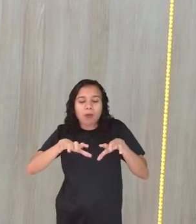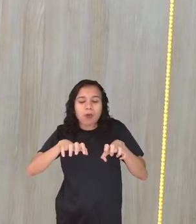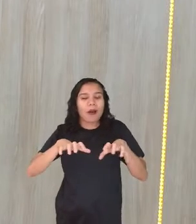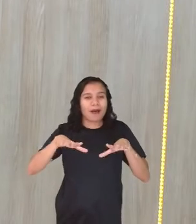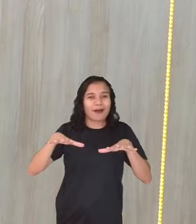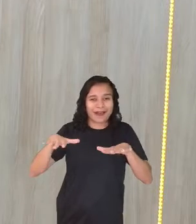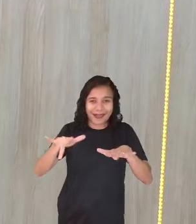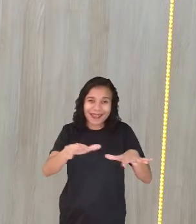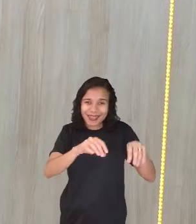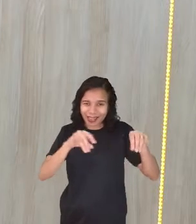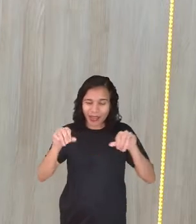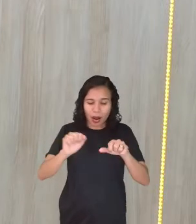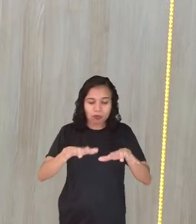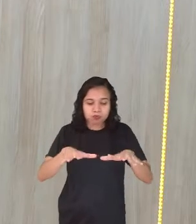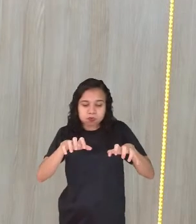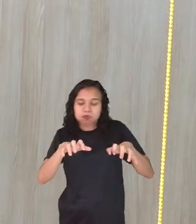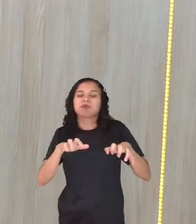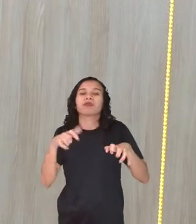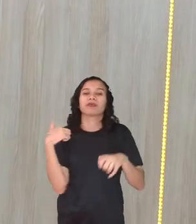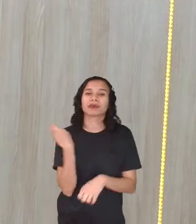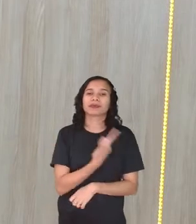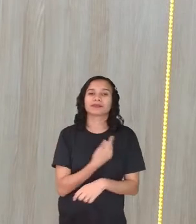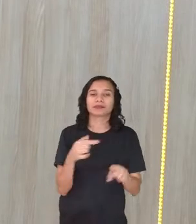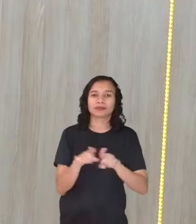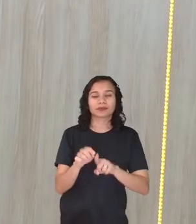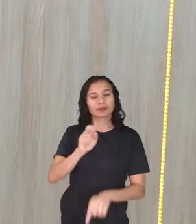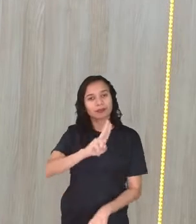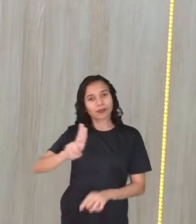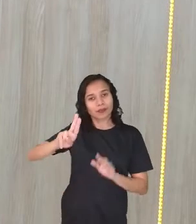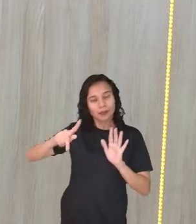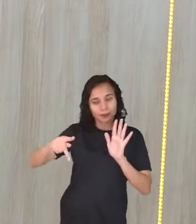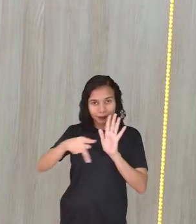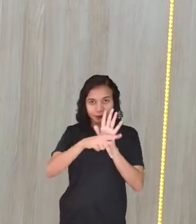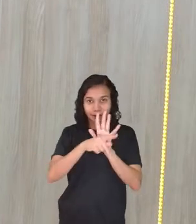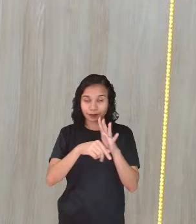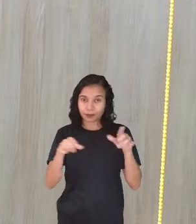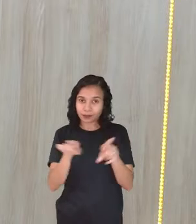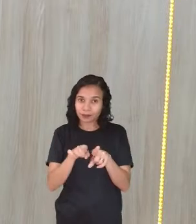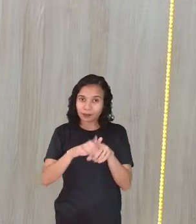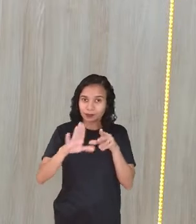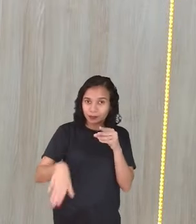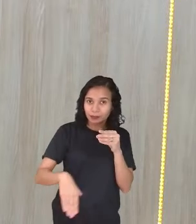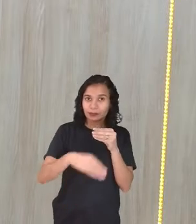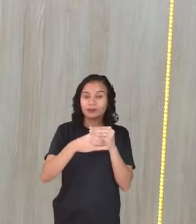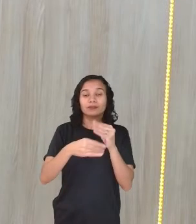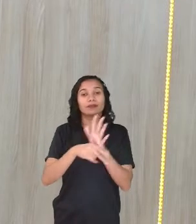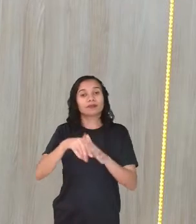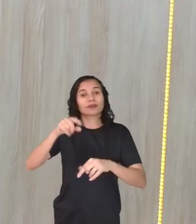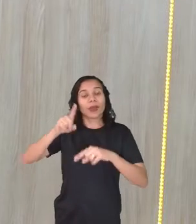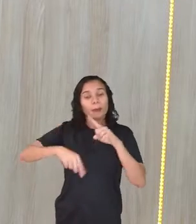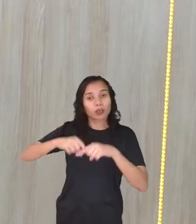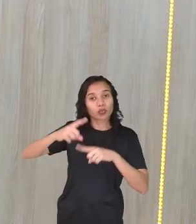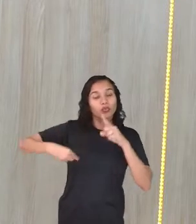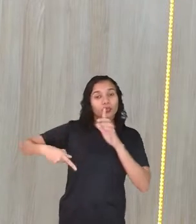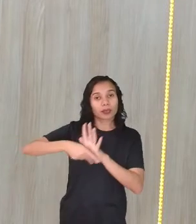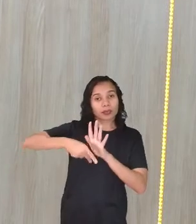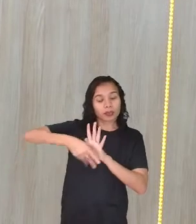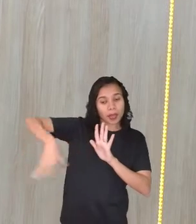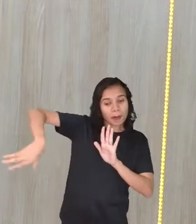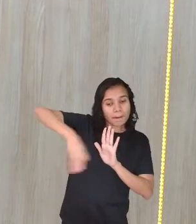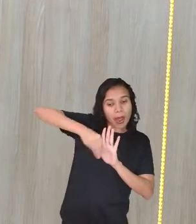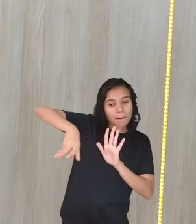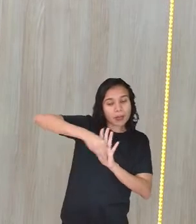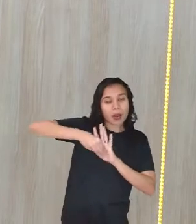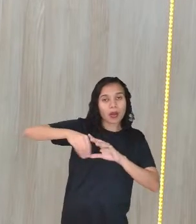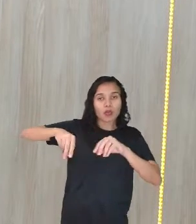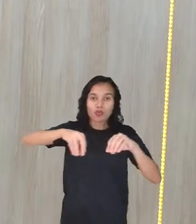vai ter aí também a questão da nomenclatura. A questão de adicionar matéria orgânica e matéria inorgânica é